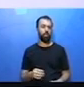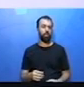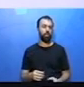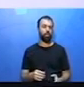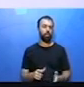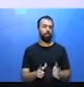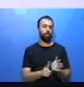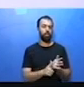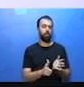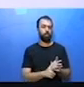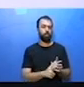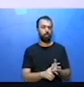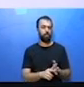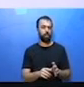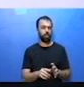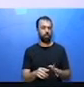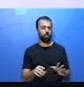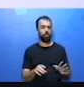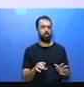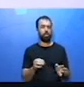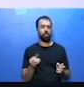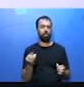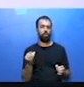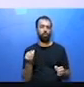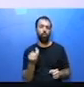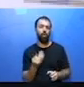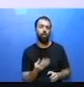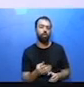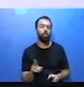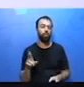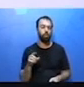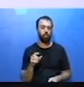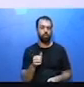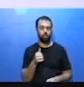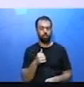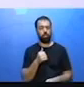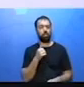para confeccionar esse papagaio? Essa pipa. Né?